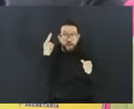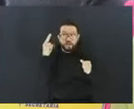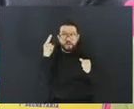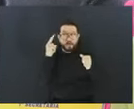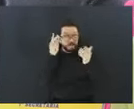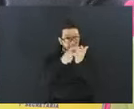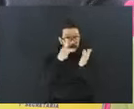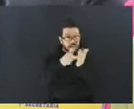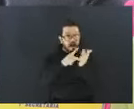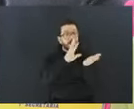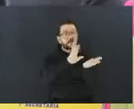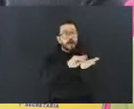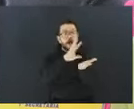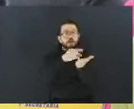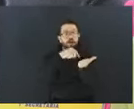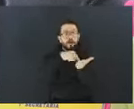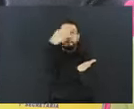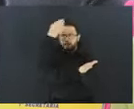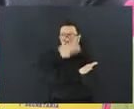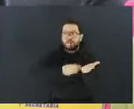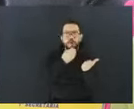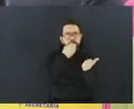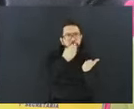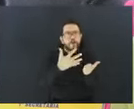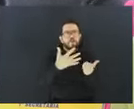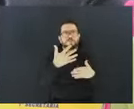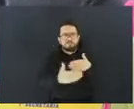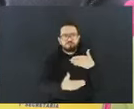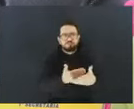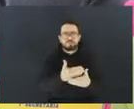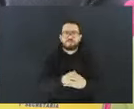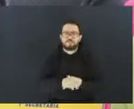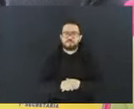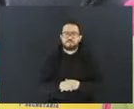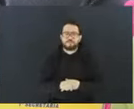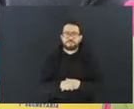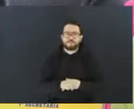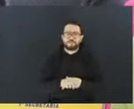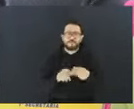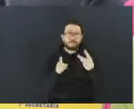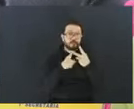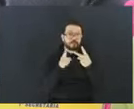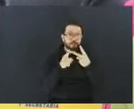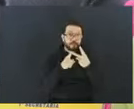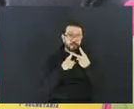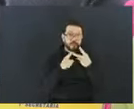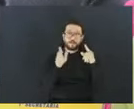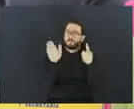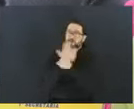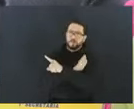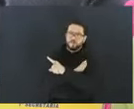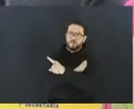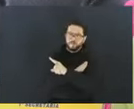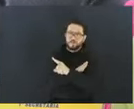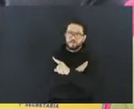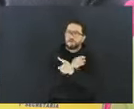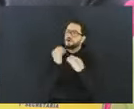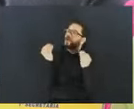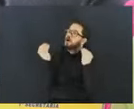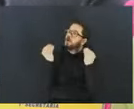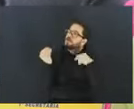nós percebemos que foi. E a outra pergunta também que eu quero saber, qual é a forma que os vereadores podem colaborar para que a